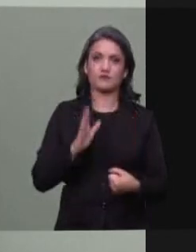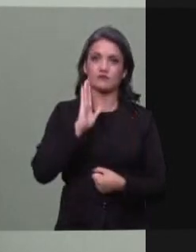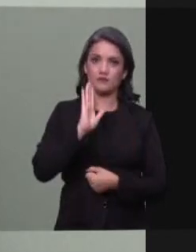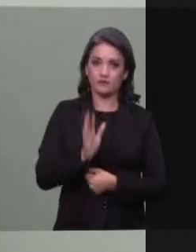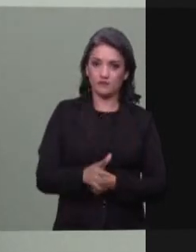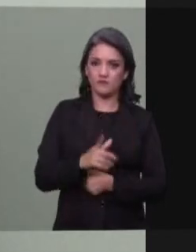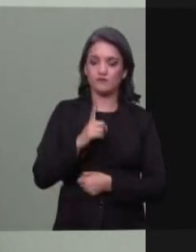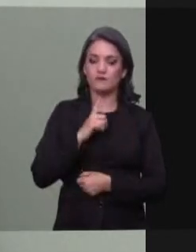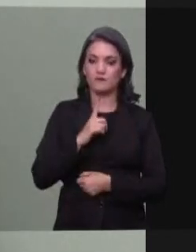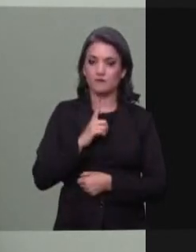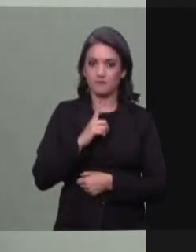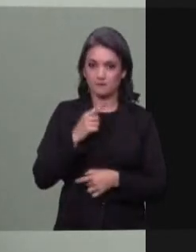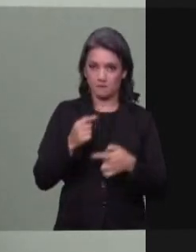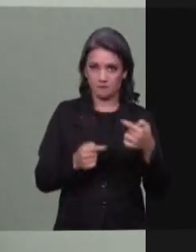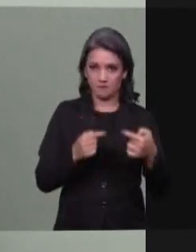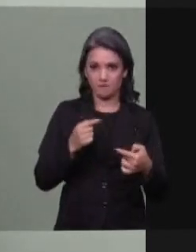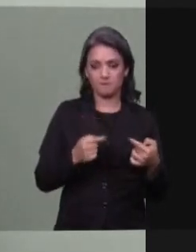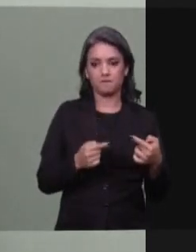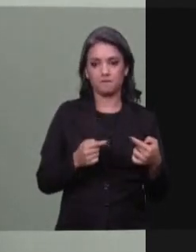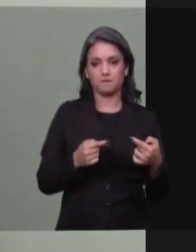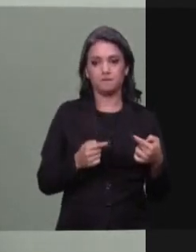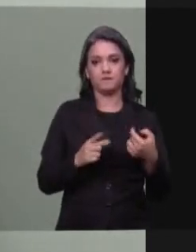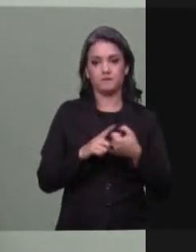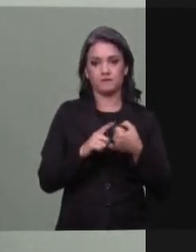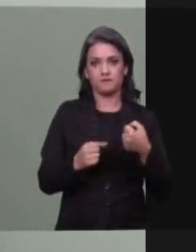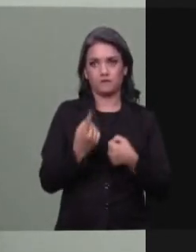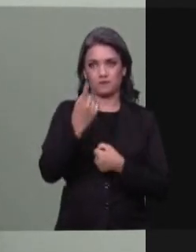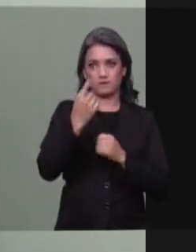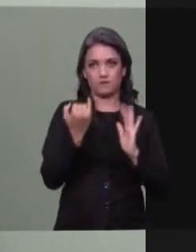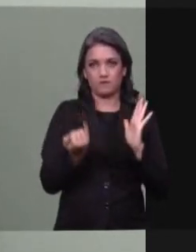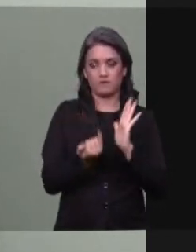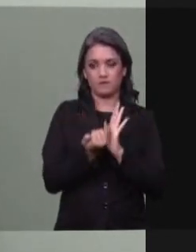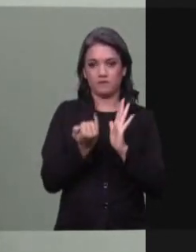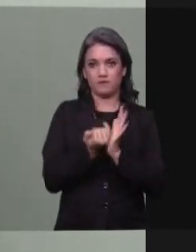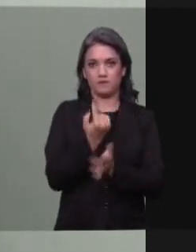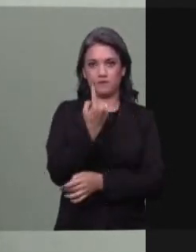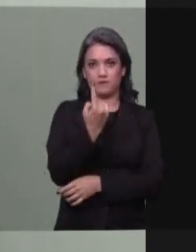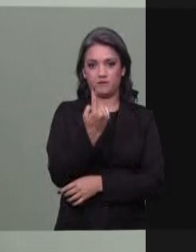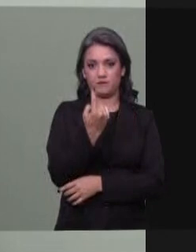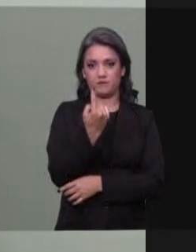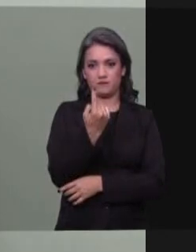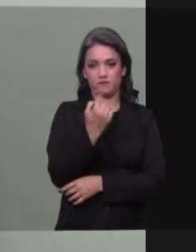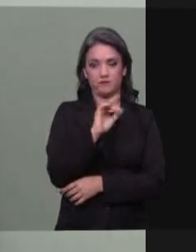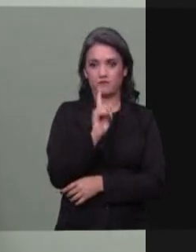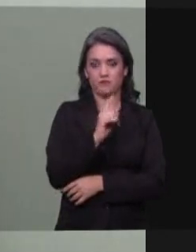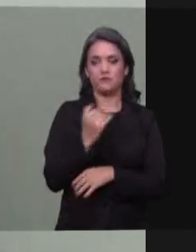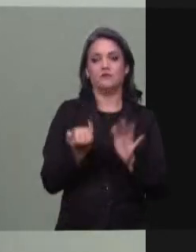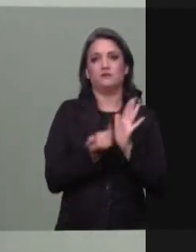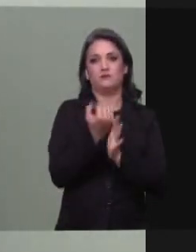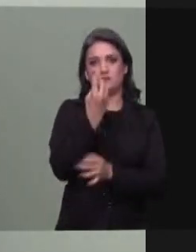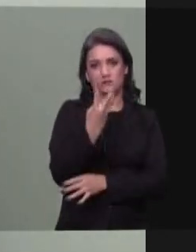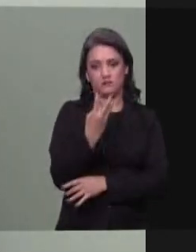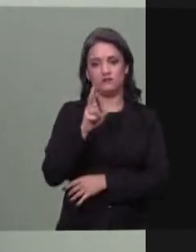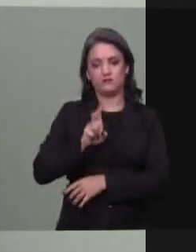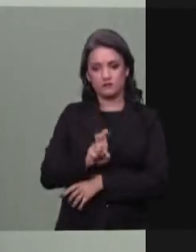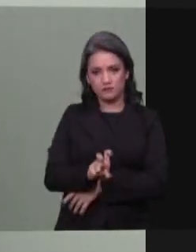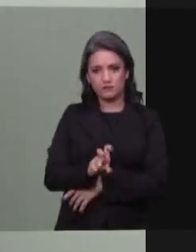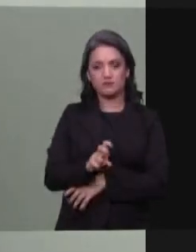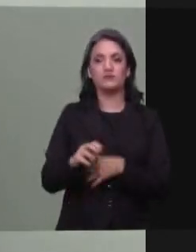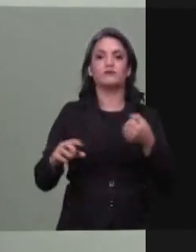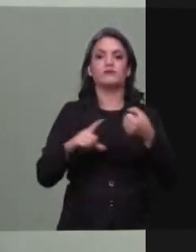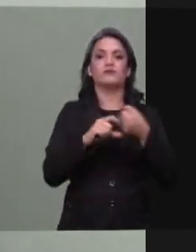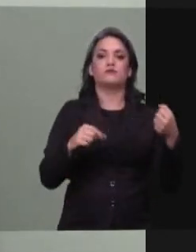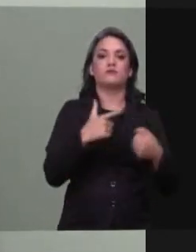foram arguídos, basicamente o artigo 1º, incisos 3 e 5, e os